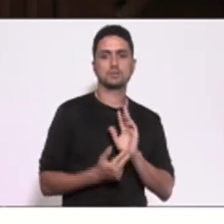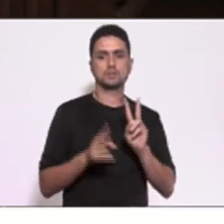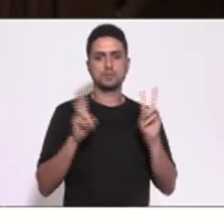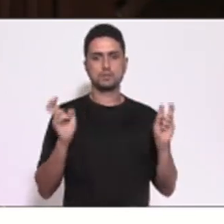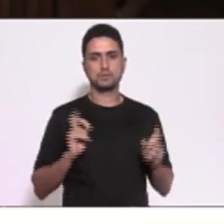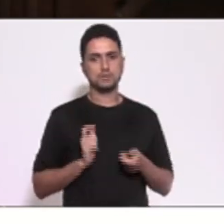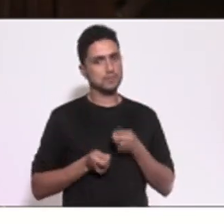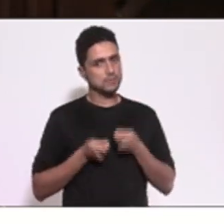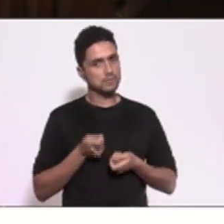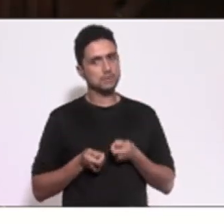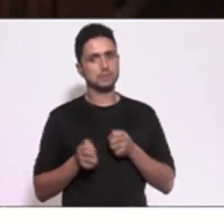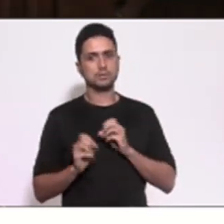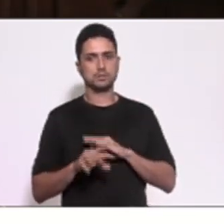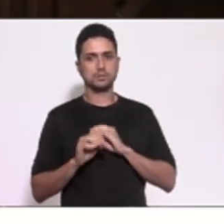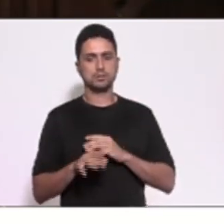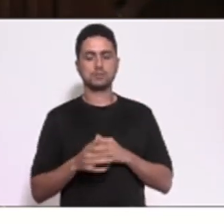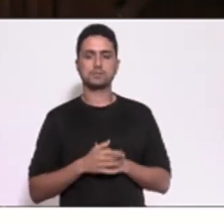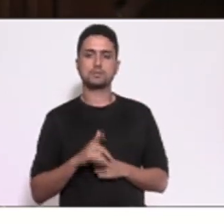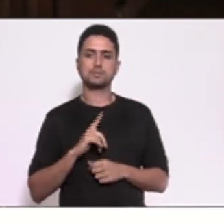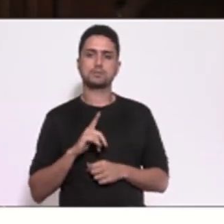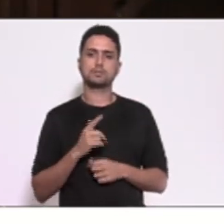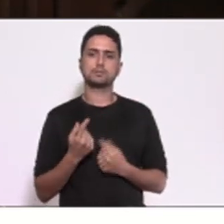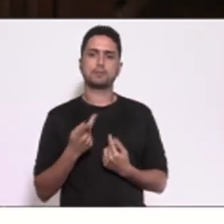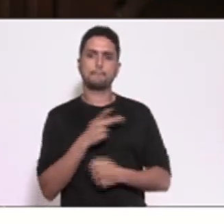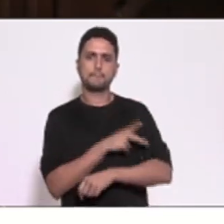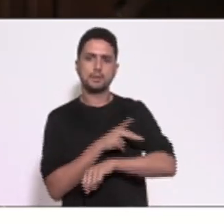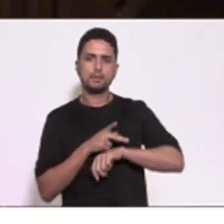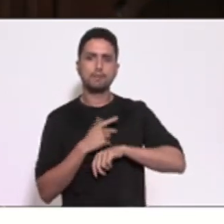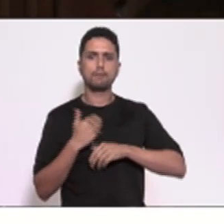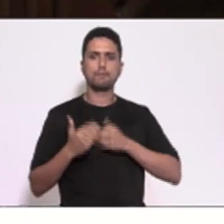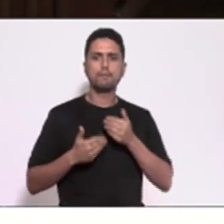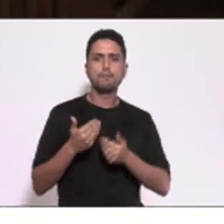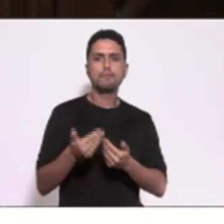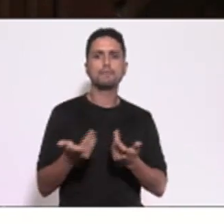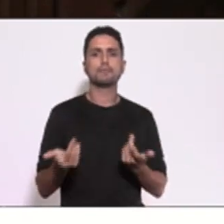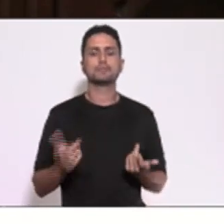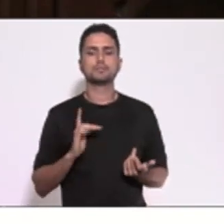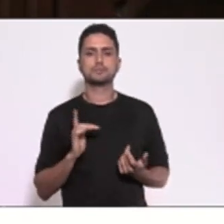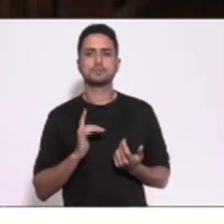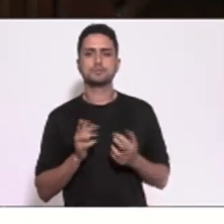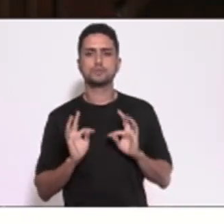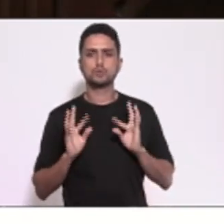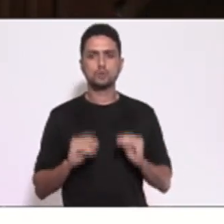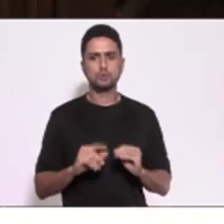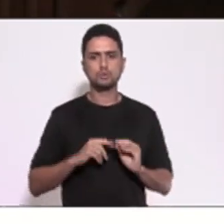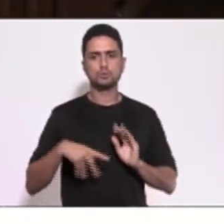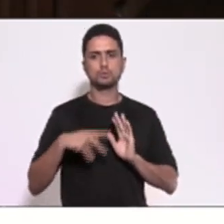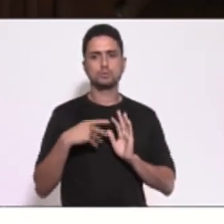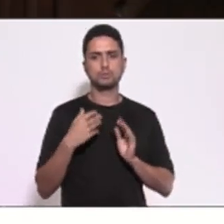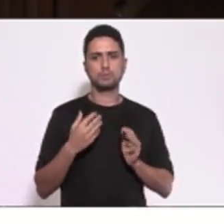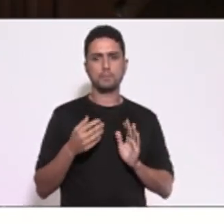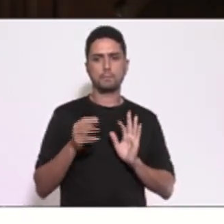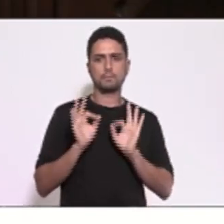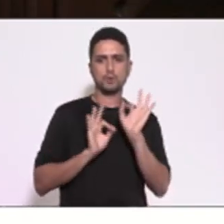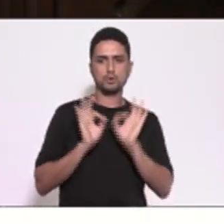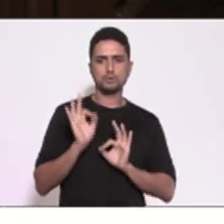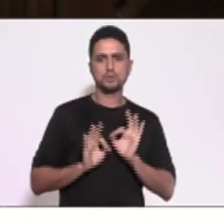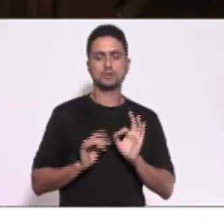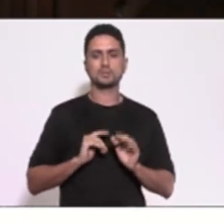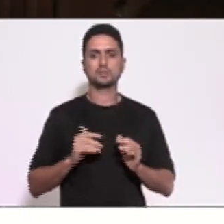educacional. Toda a concepção pedagógica, todos os projetos e processos